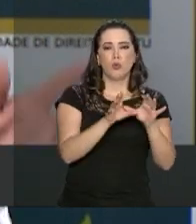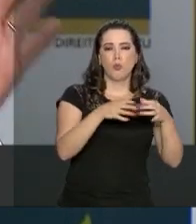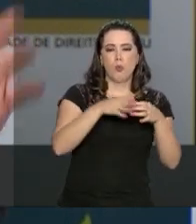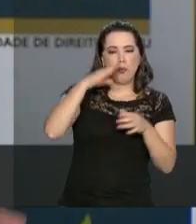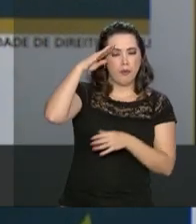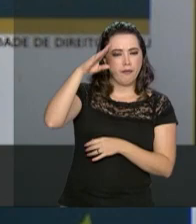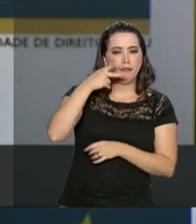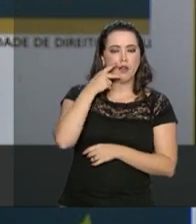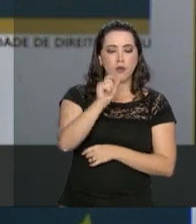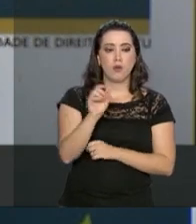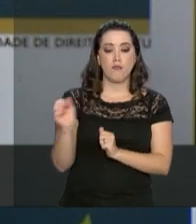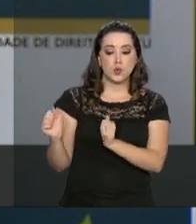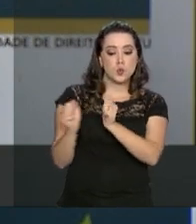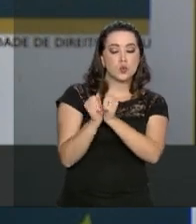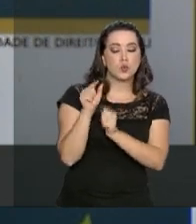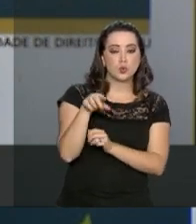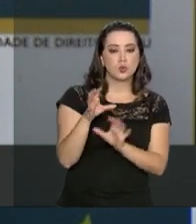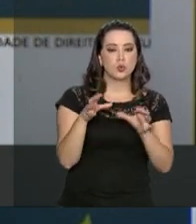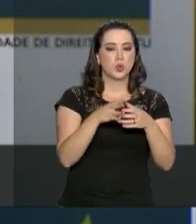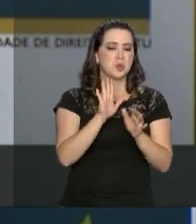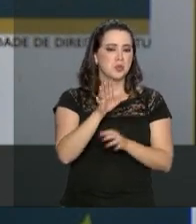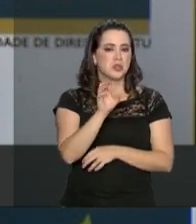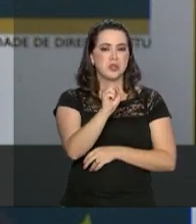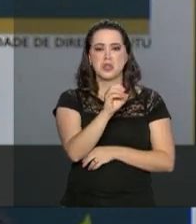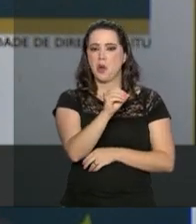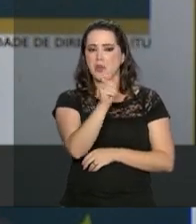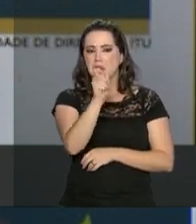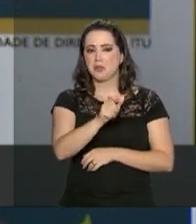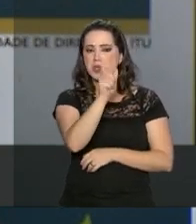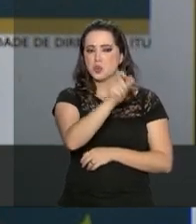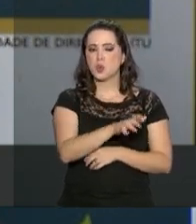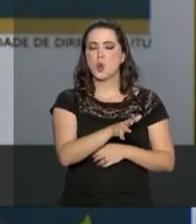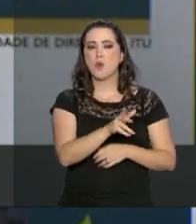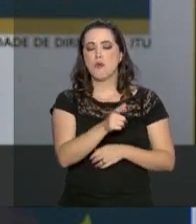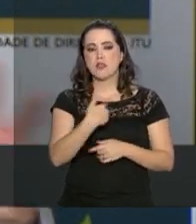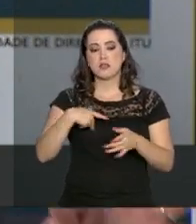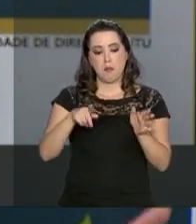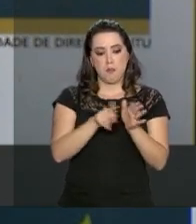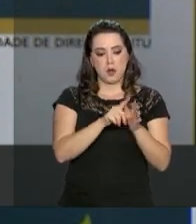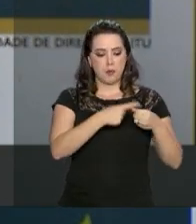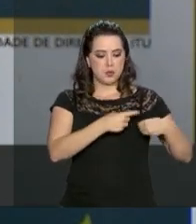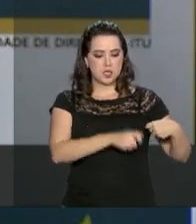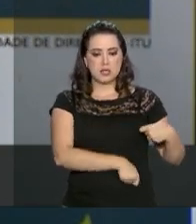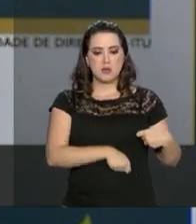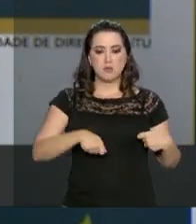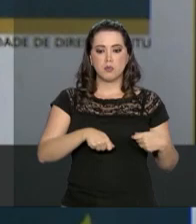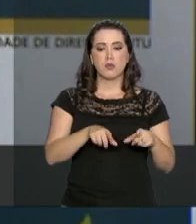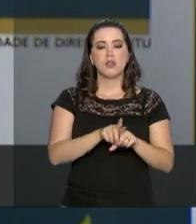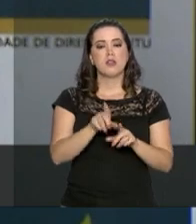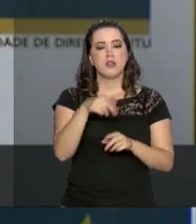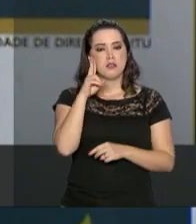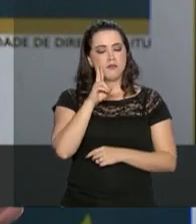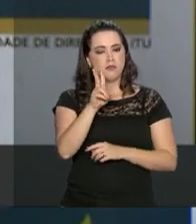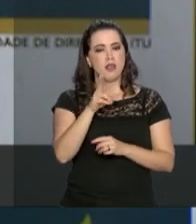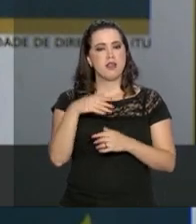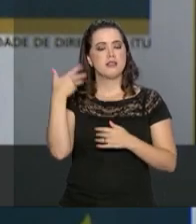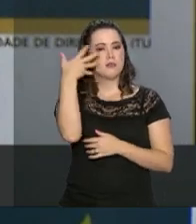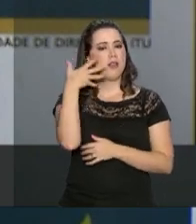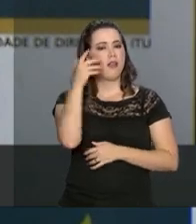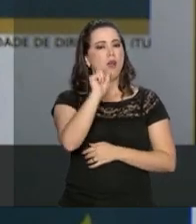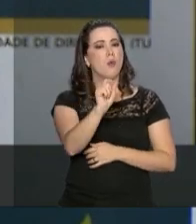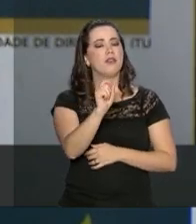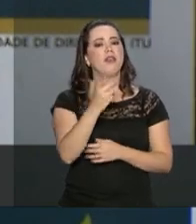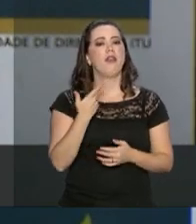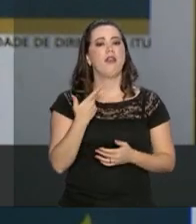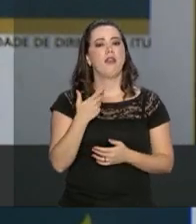ele me disse, professor, vou levá-lo lá, tem uns 80 guardas municipais, o senhor vai explicar o que é a Constituinte. Mas eu,